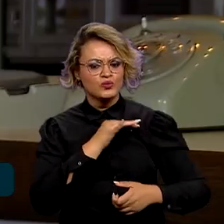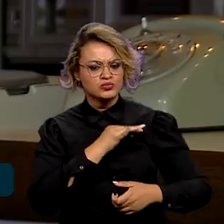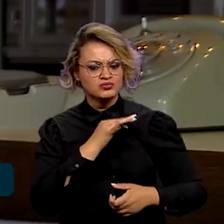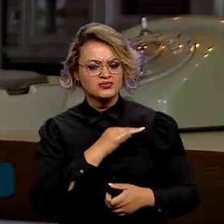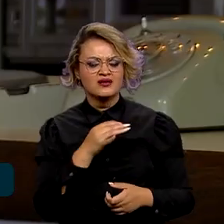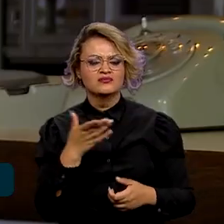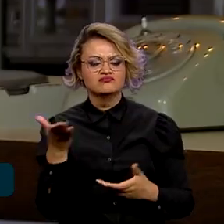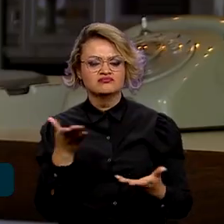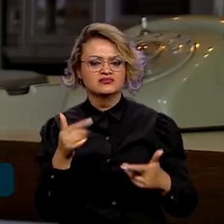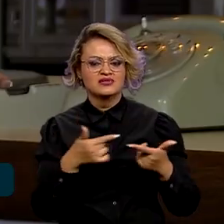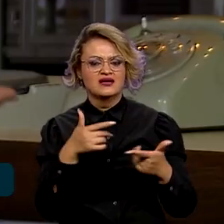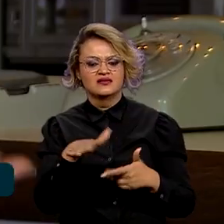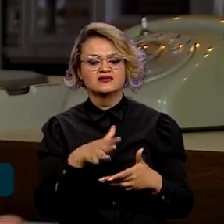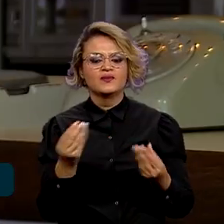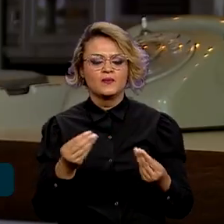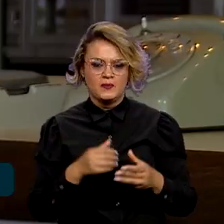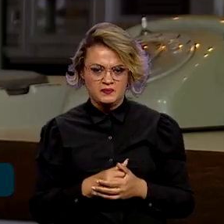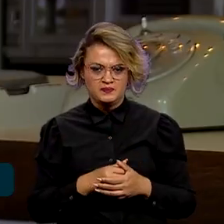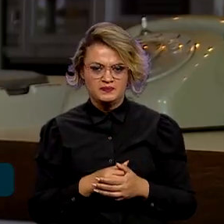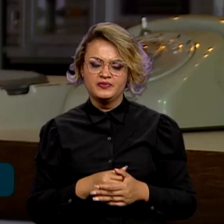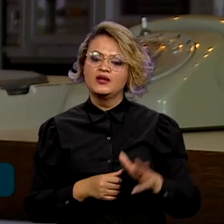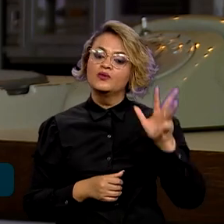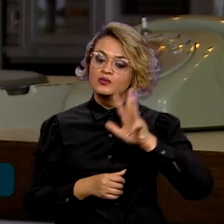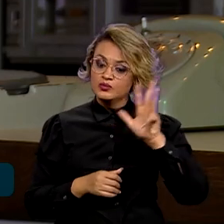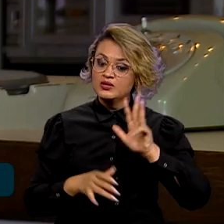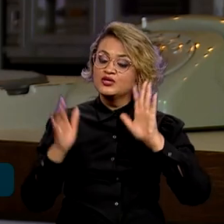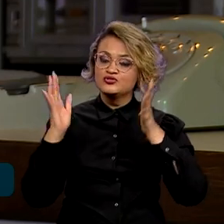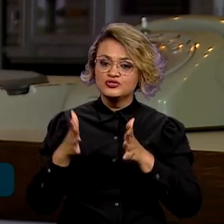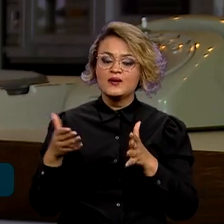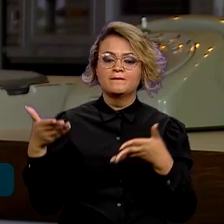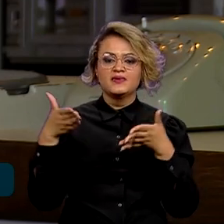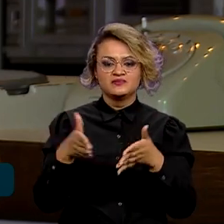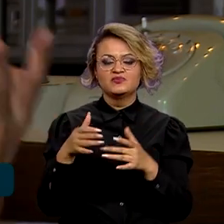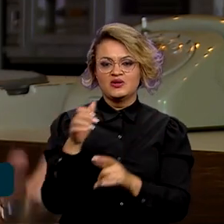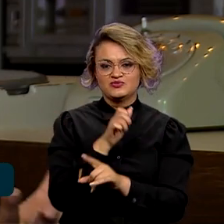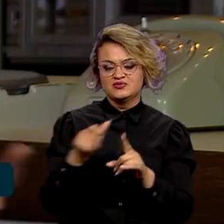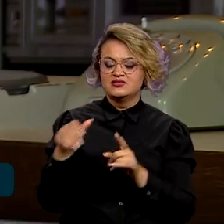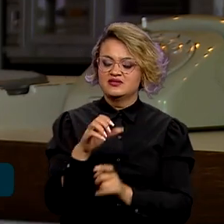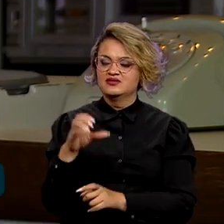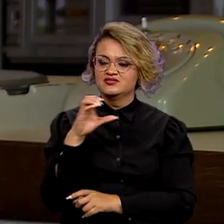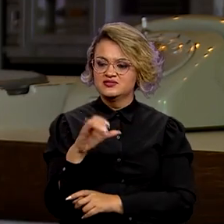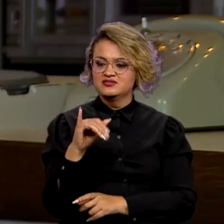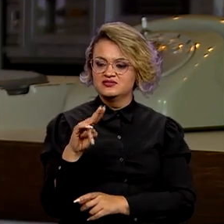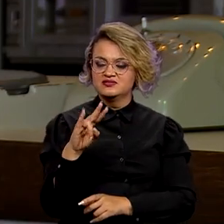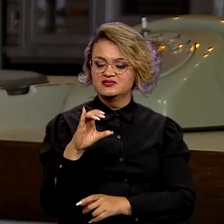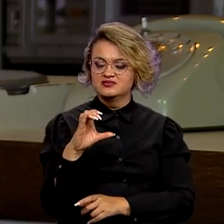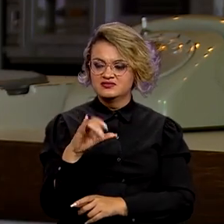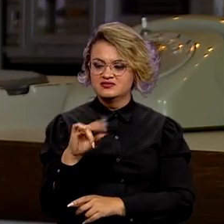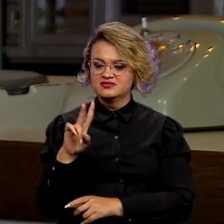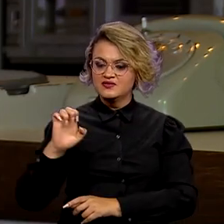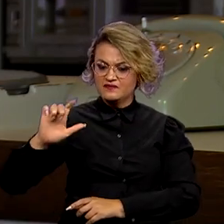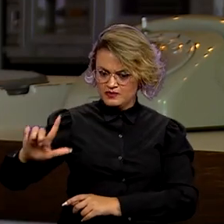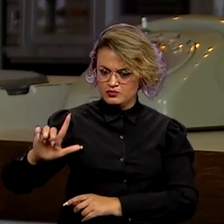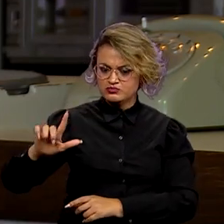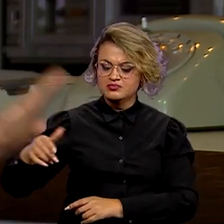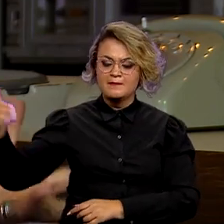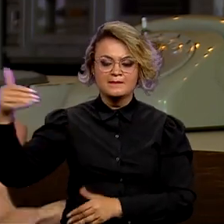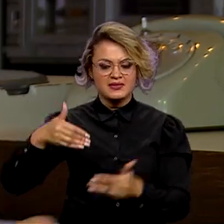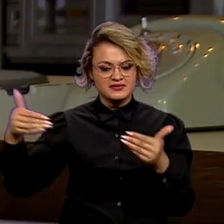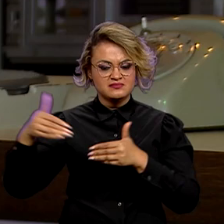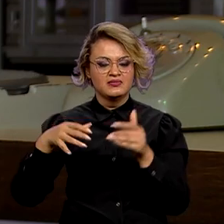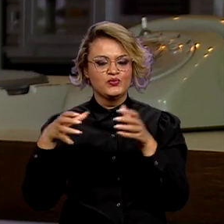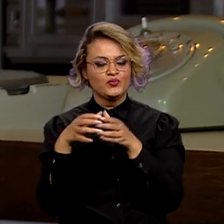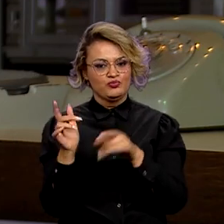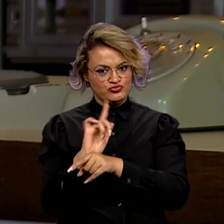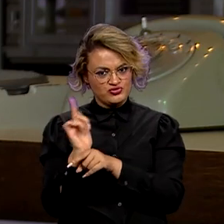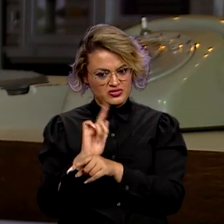O presidente Lula já estabeleceu a participação da sociedade civil nos conselhos e nos grupos